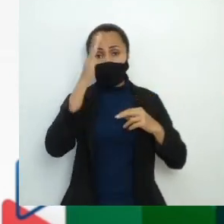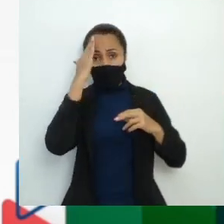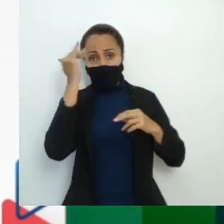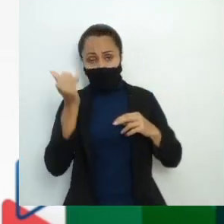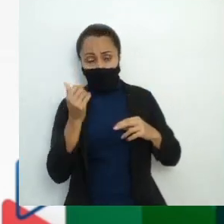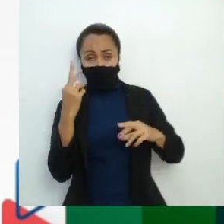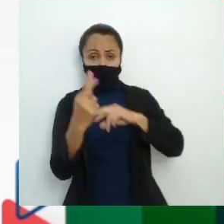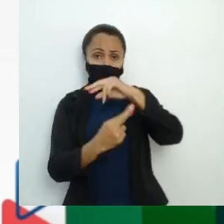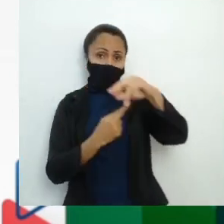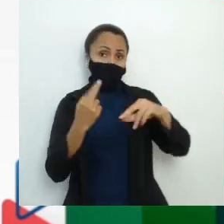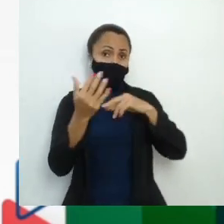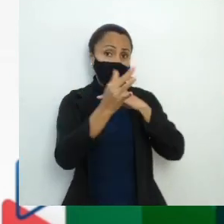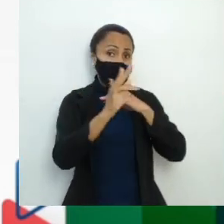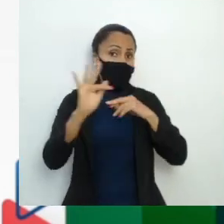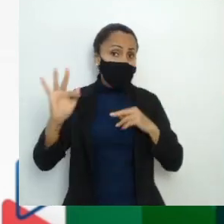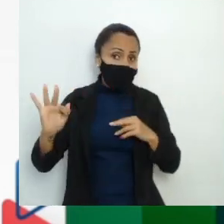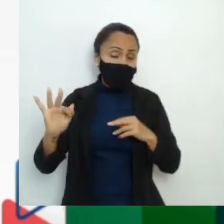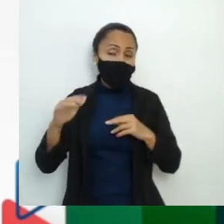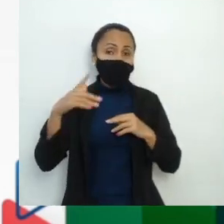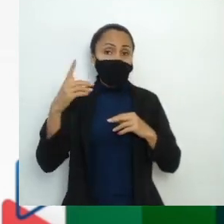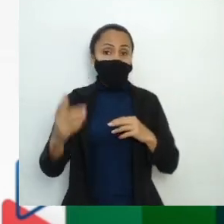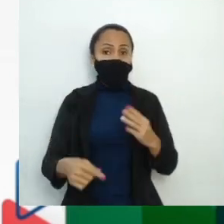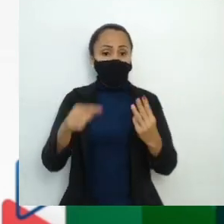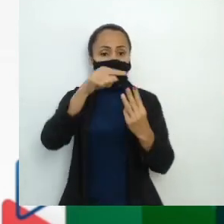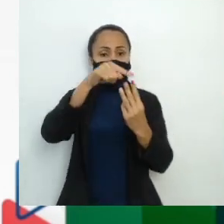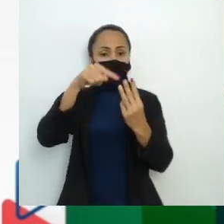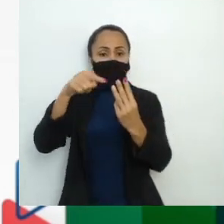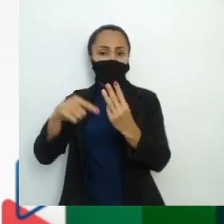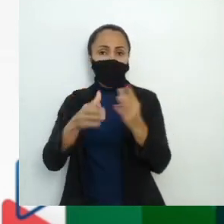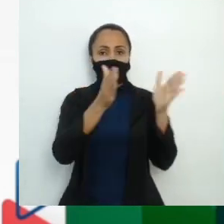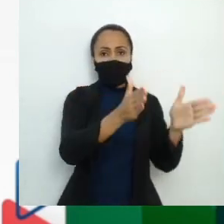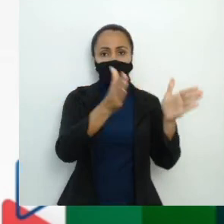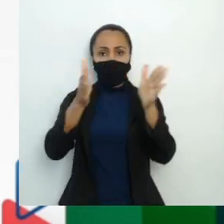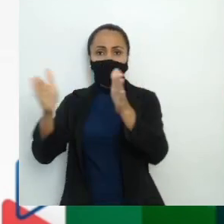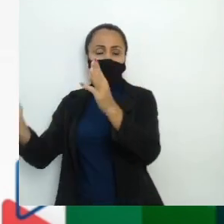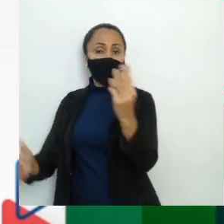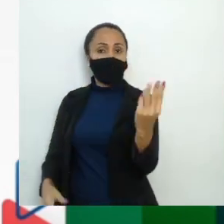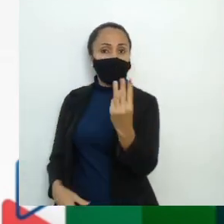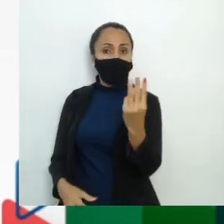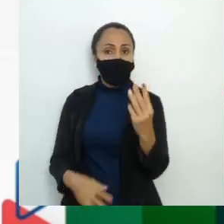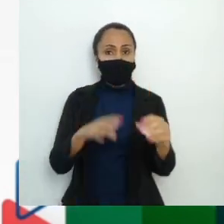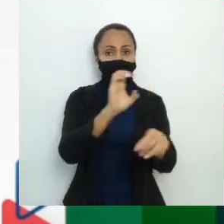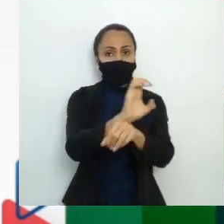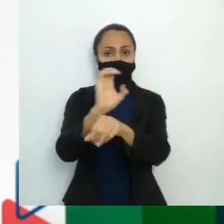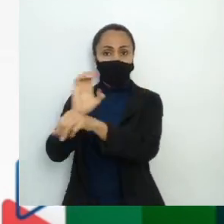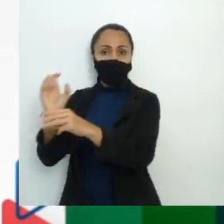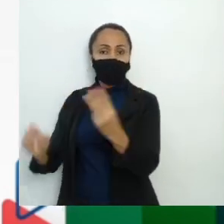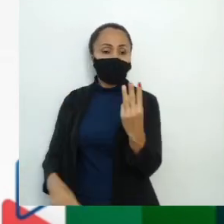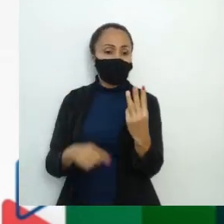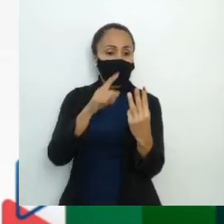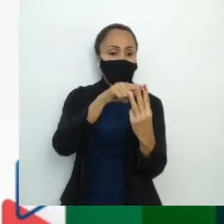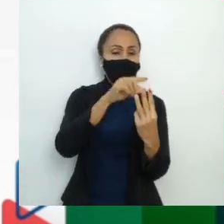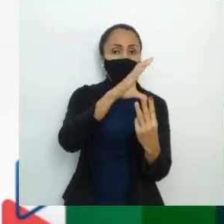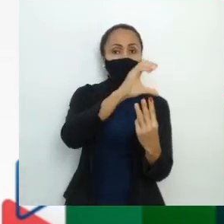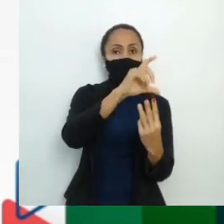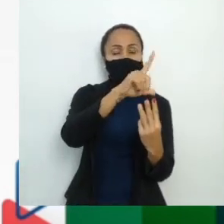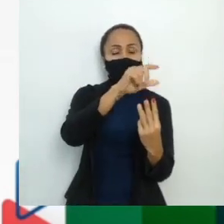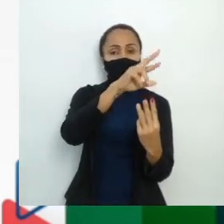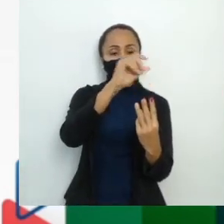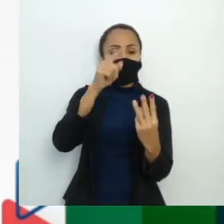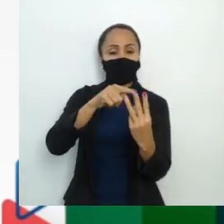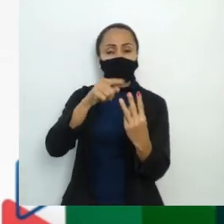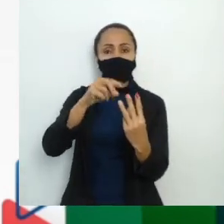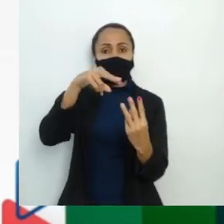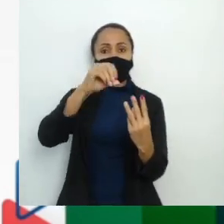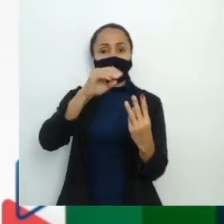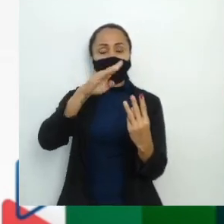Francesa, a França ela era dividida em 3 estados, você tinha aí o primeiro estado, o clero, o segundo, a nobreza e o terceiro, a burguesia. E